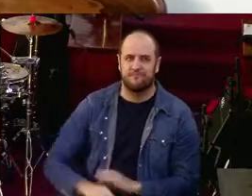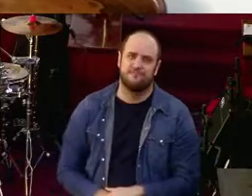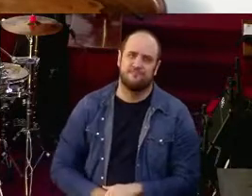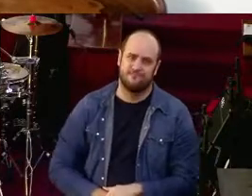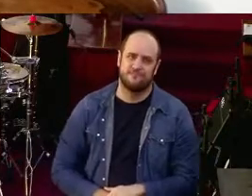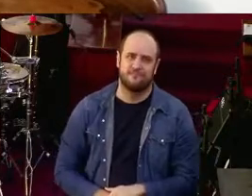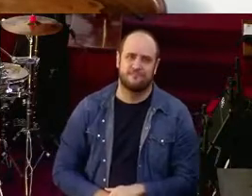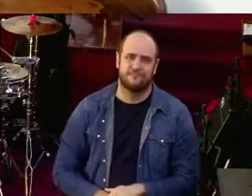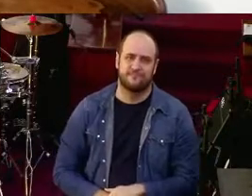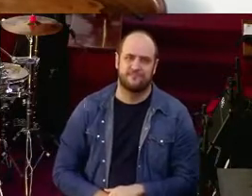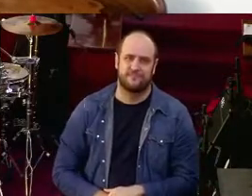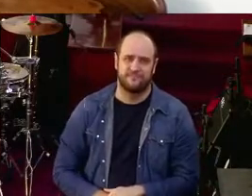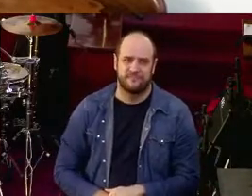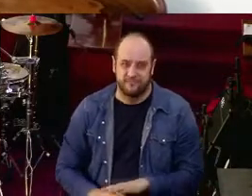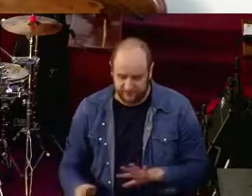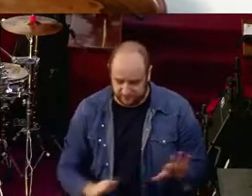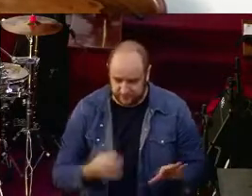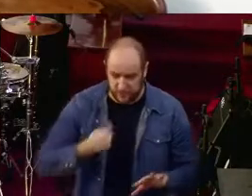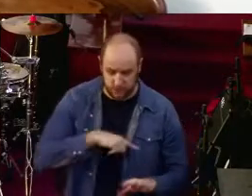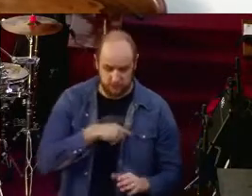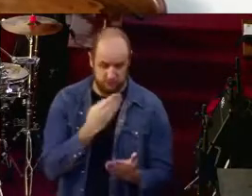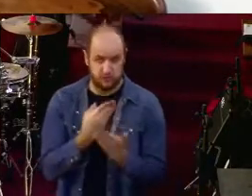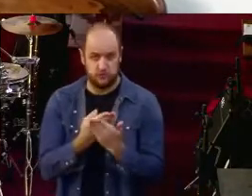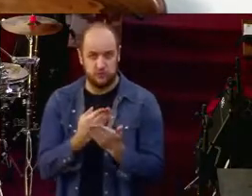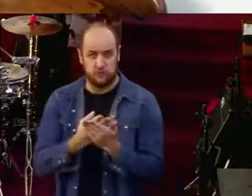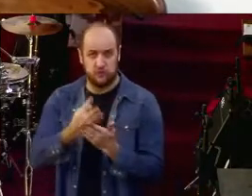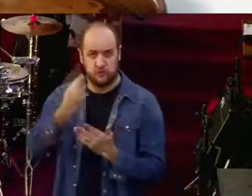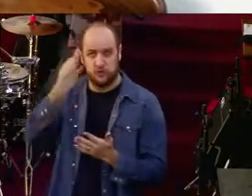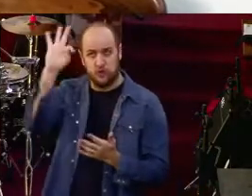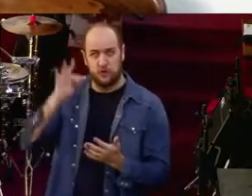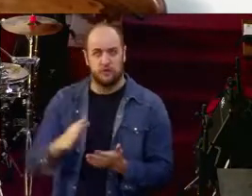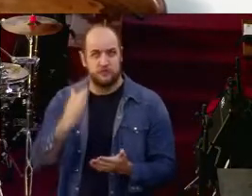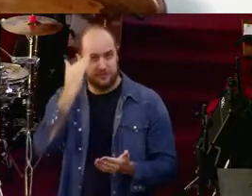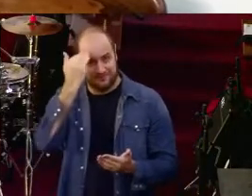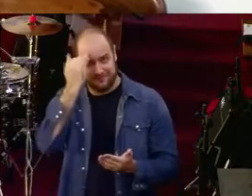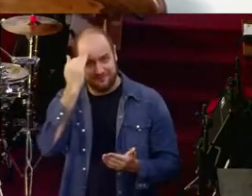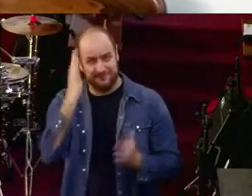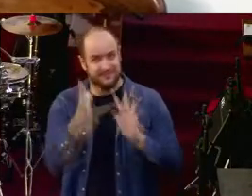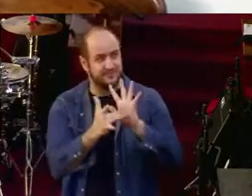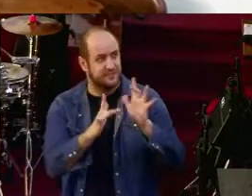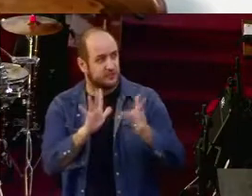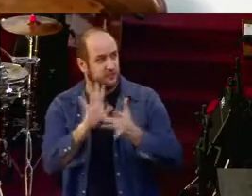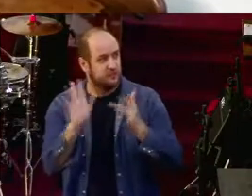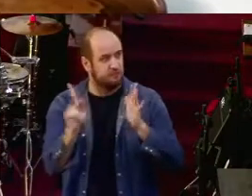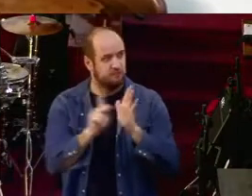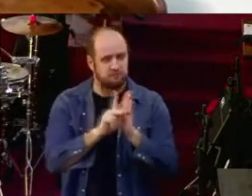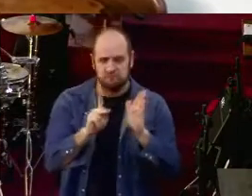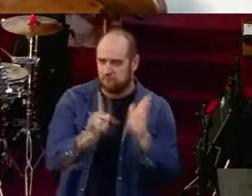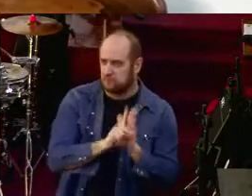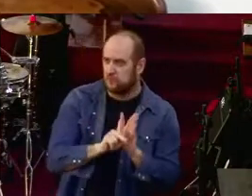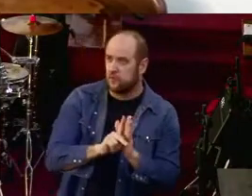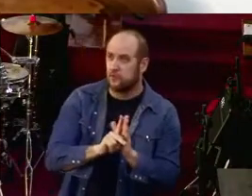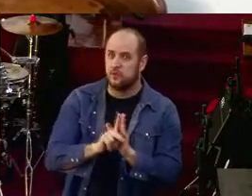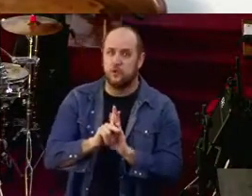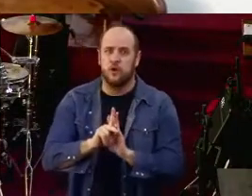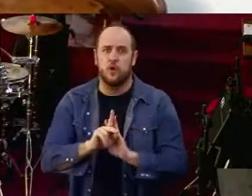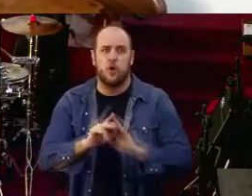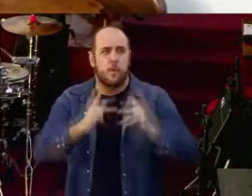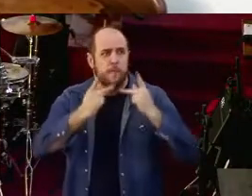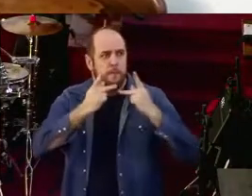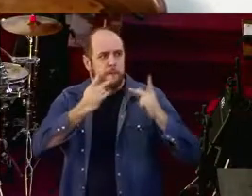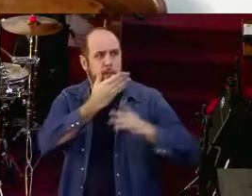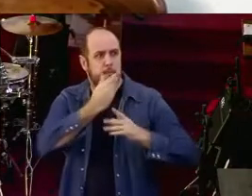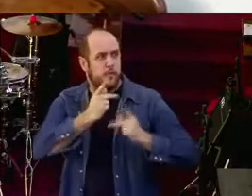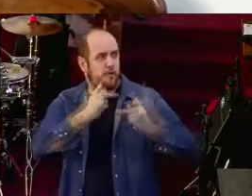nós estudamos a teologia como um todo e entendemos que Jesus tornou-se o profeta,